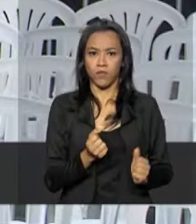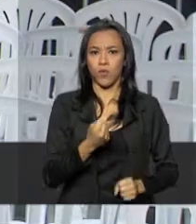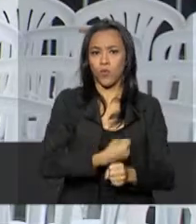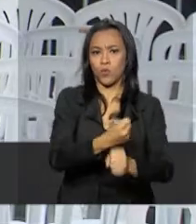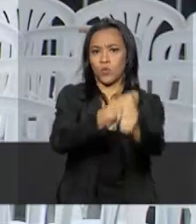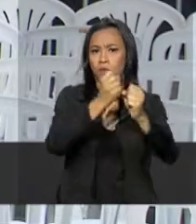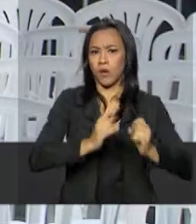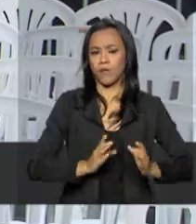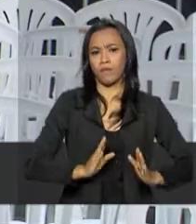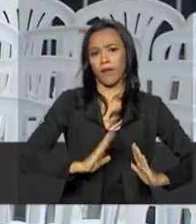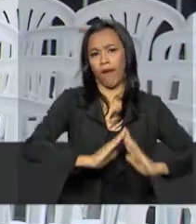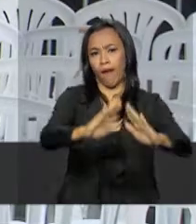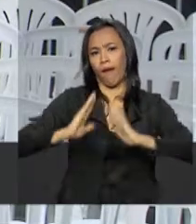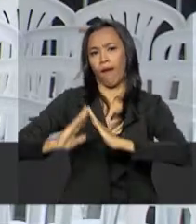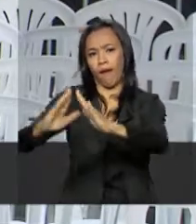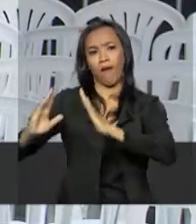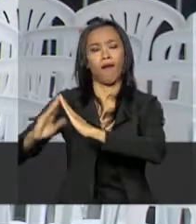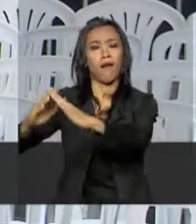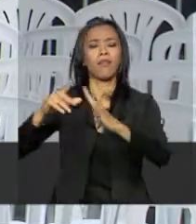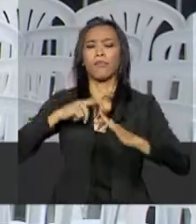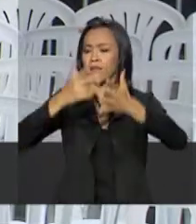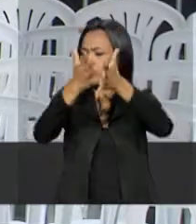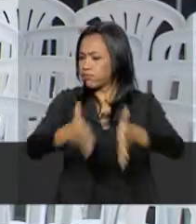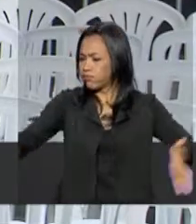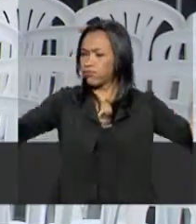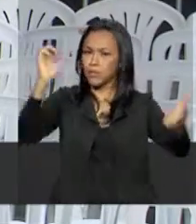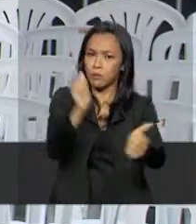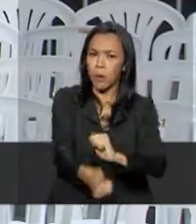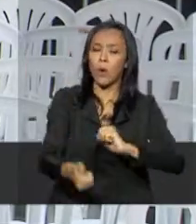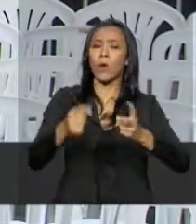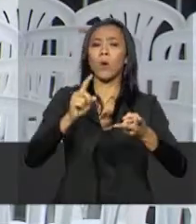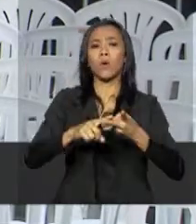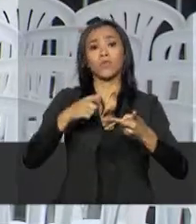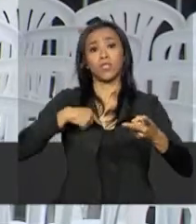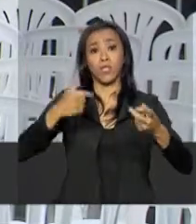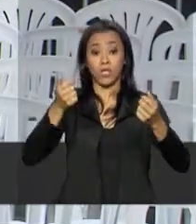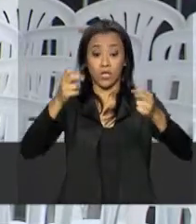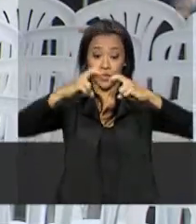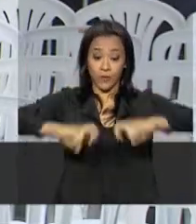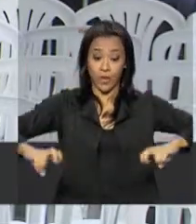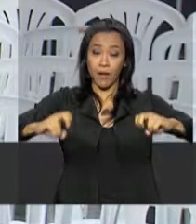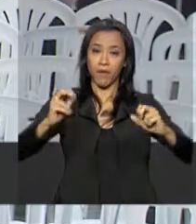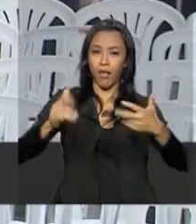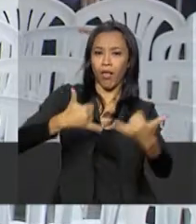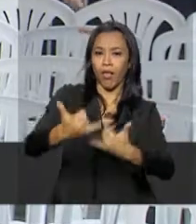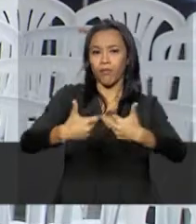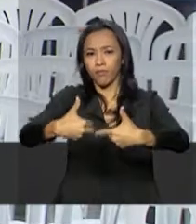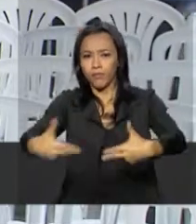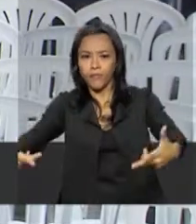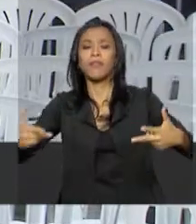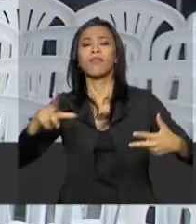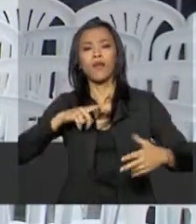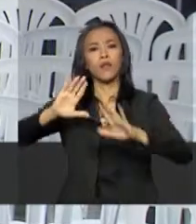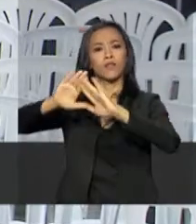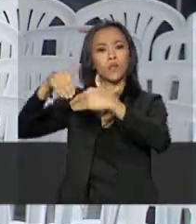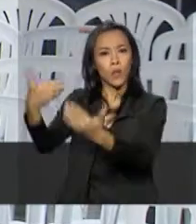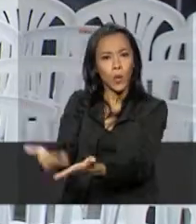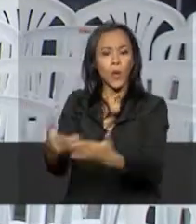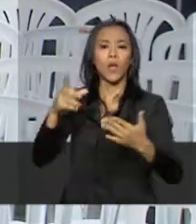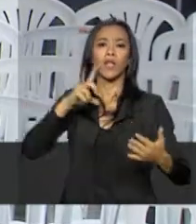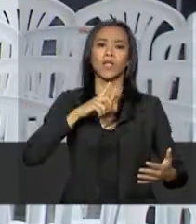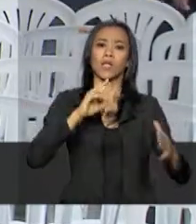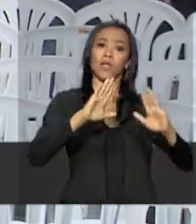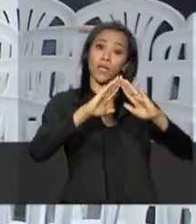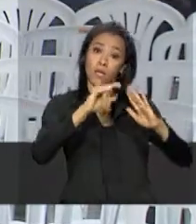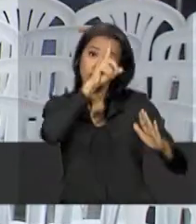tem uma ampla área de lazer com quadras de esporte e parque infantil. A região também conta com escola, posto de